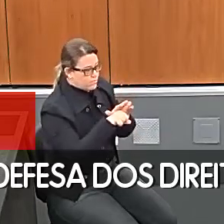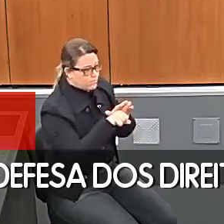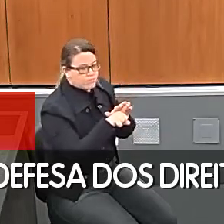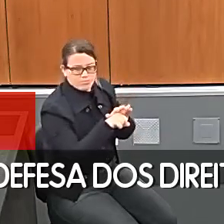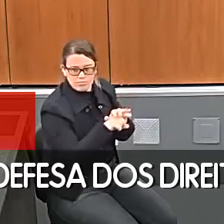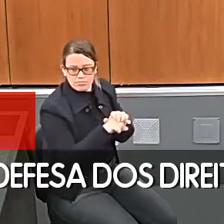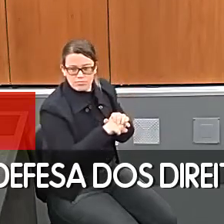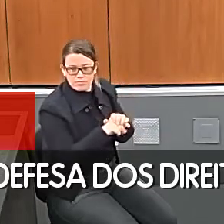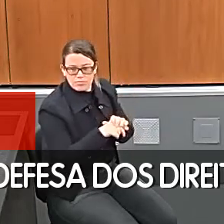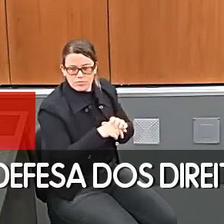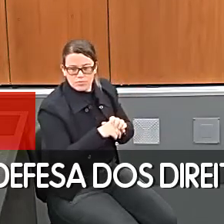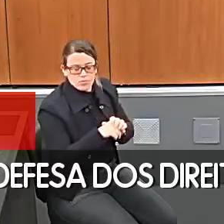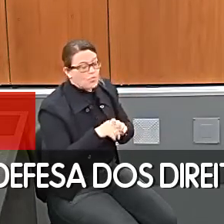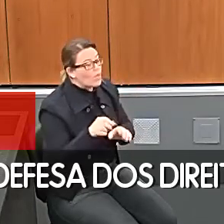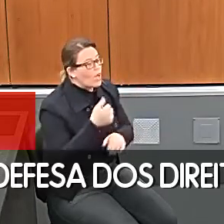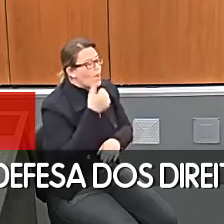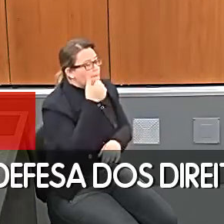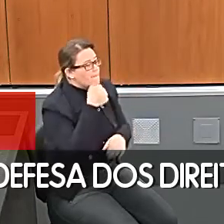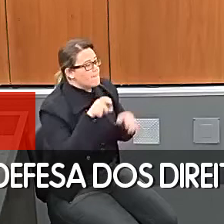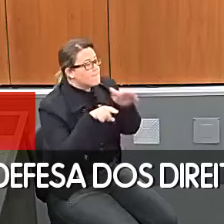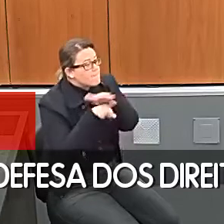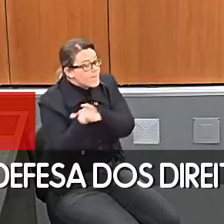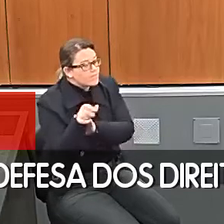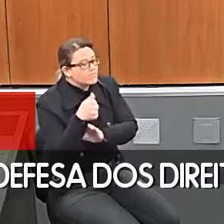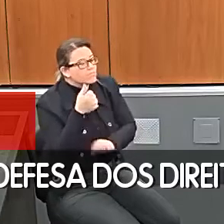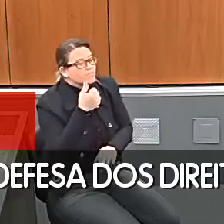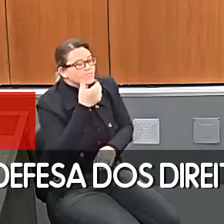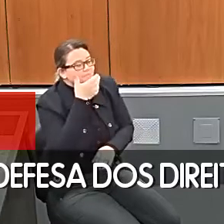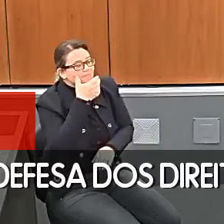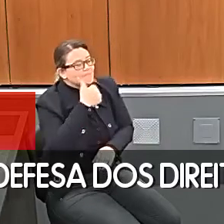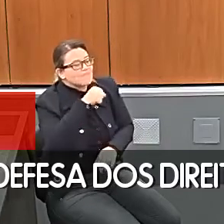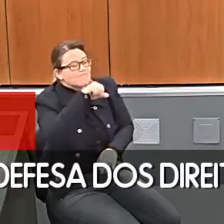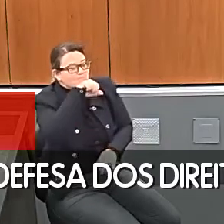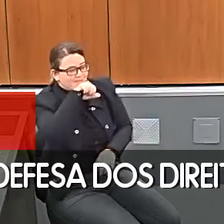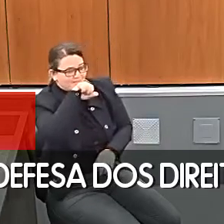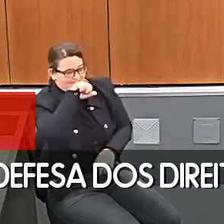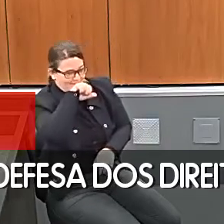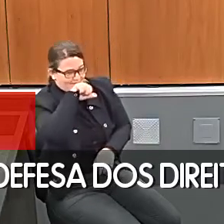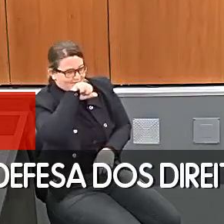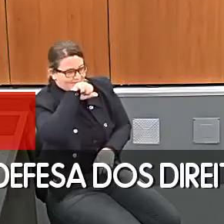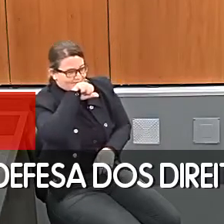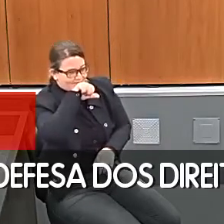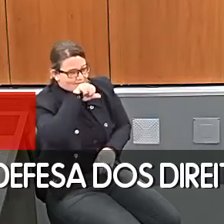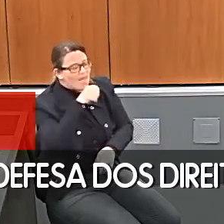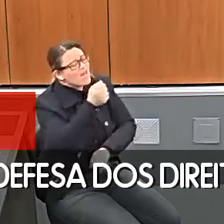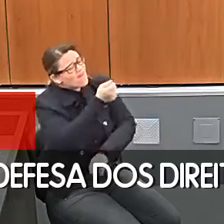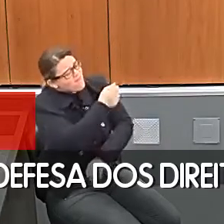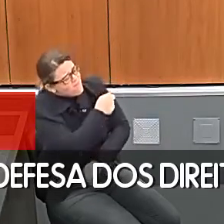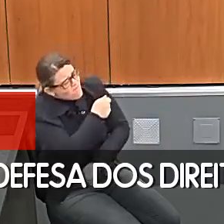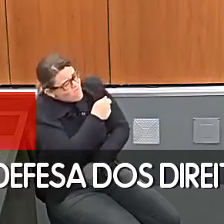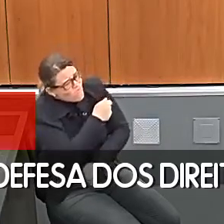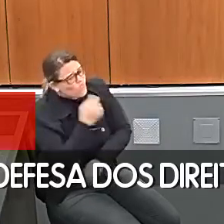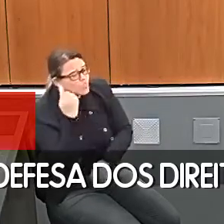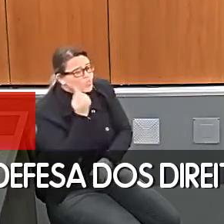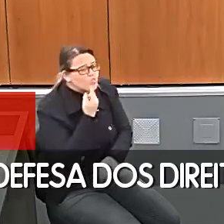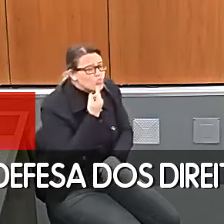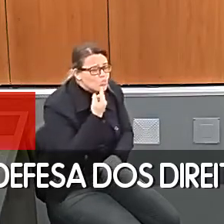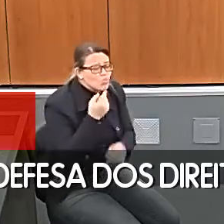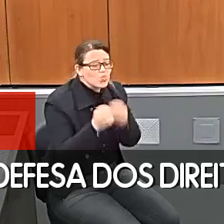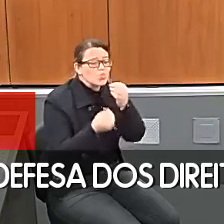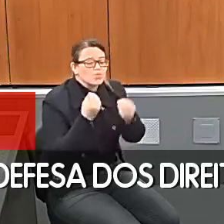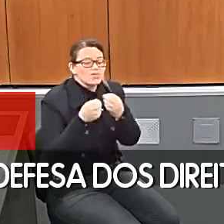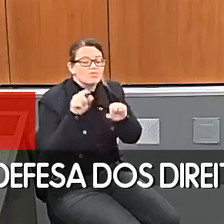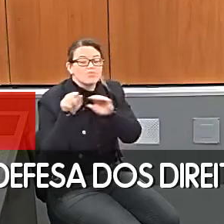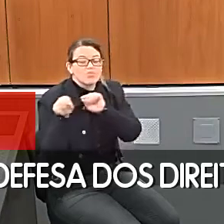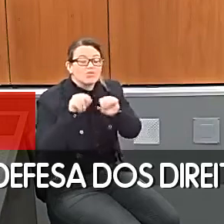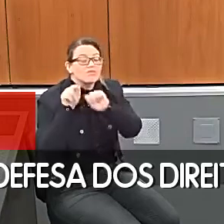levantou o dedo. Então, a senhora vai, por favor, dizer o nome completo e se é mãe de aluno, se é da diretoria, qualificar a senhora para que